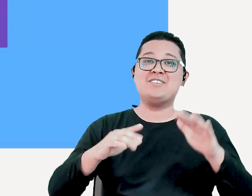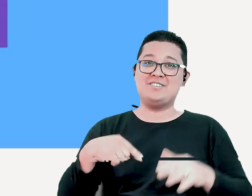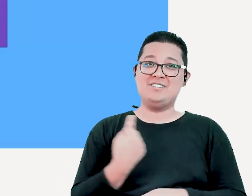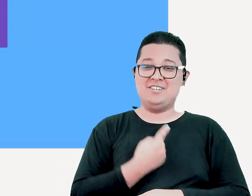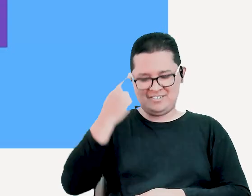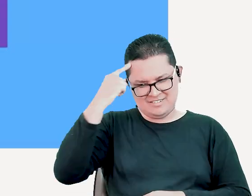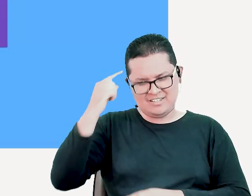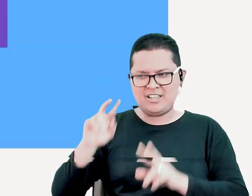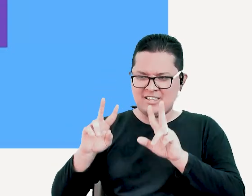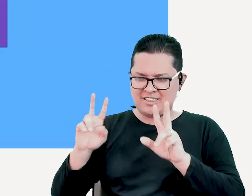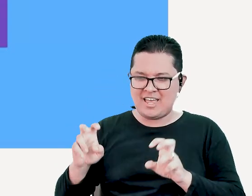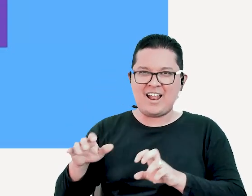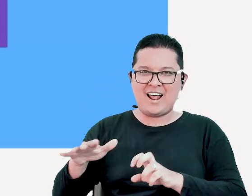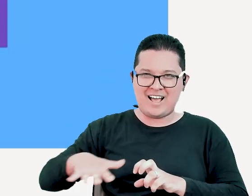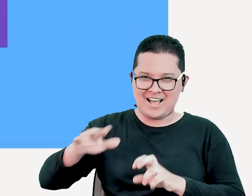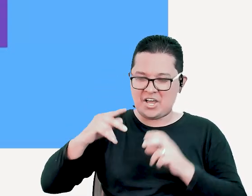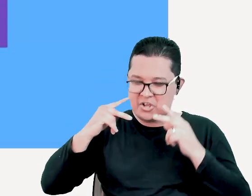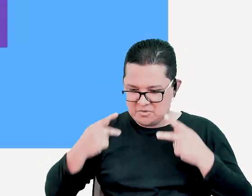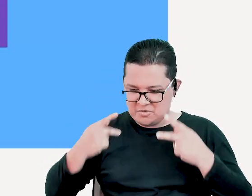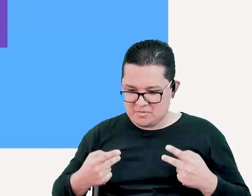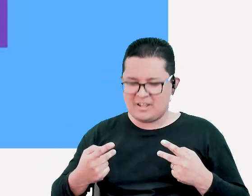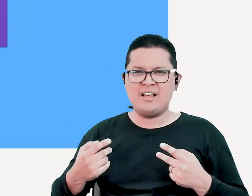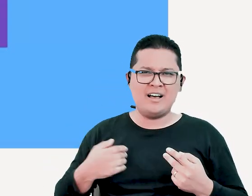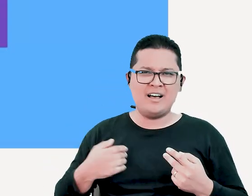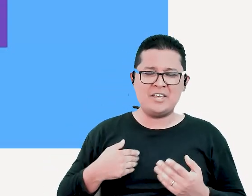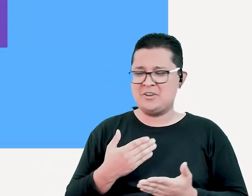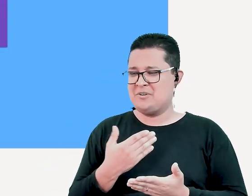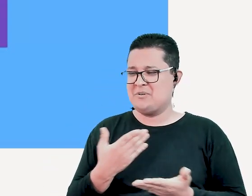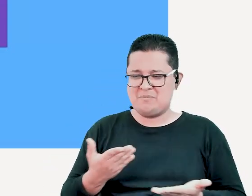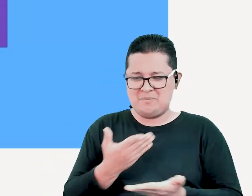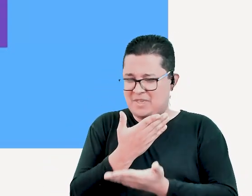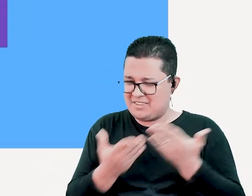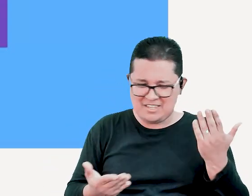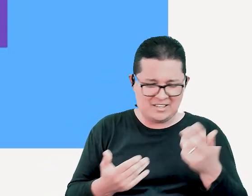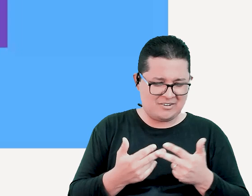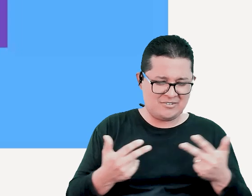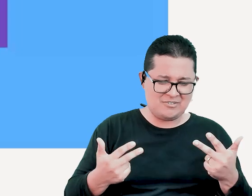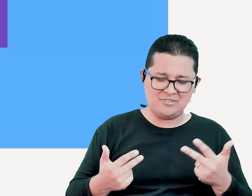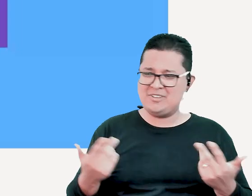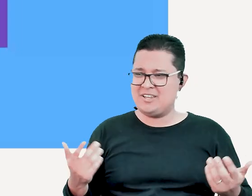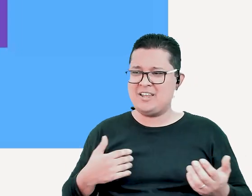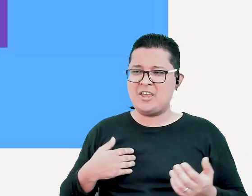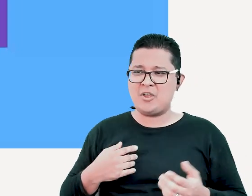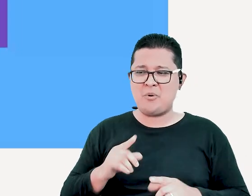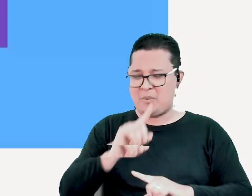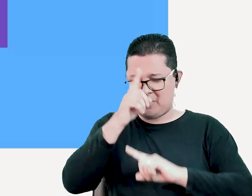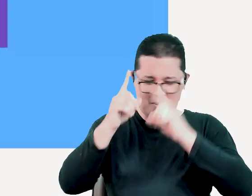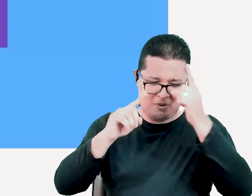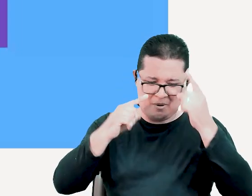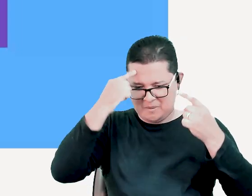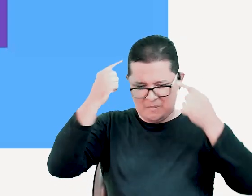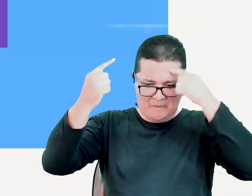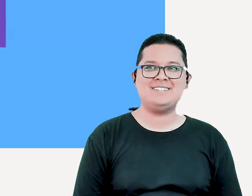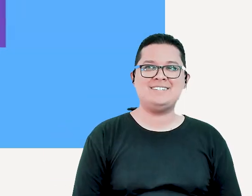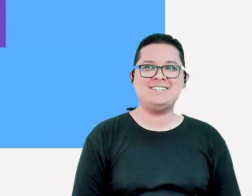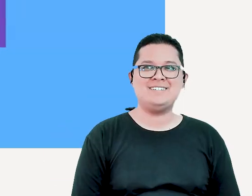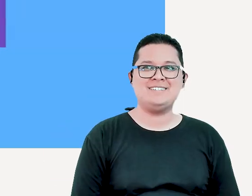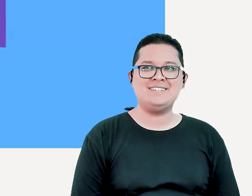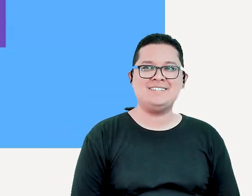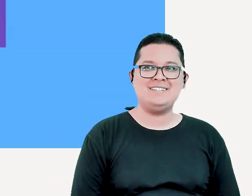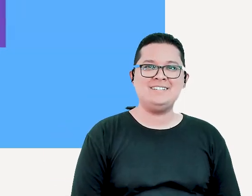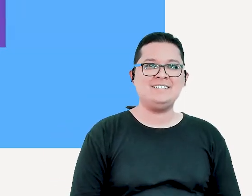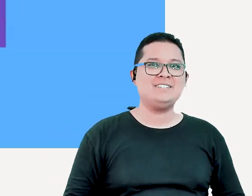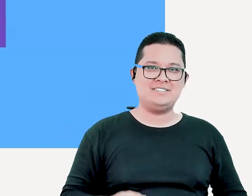vou perder a minha criatividade. Muito pelo contrário, gente. A gente traz um embasamento na hora de defender aquilo que a gente está propondo. Então, a gente